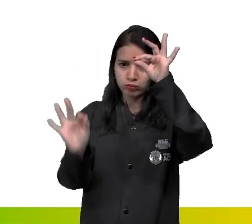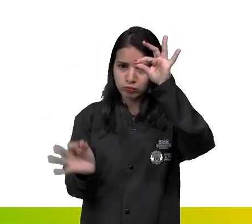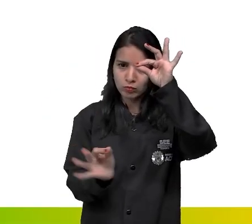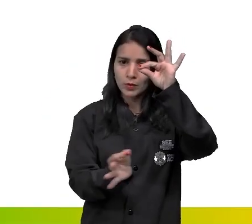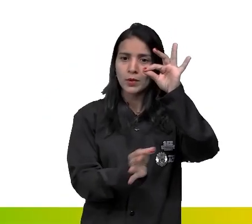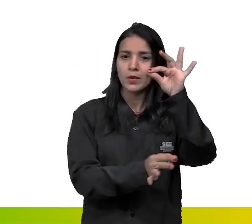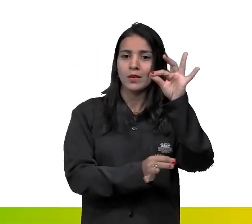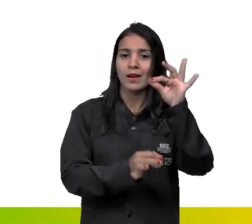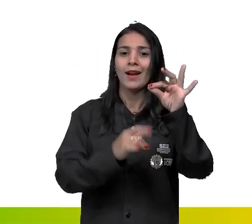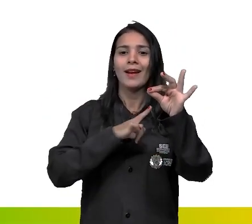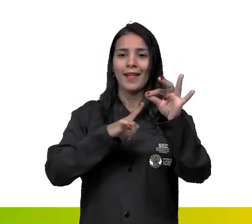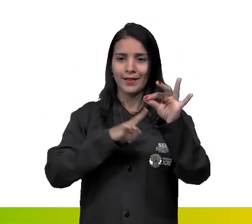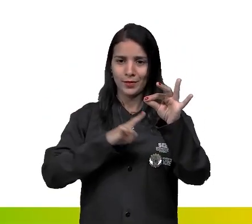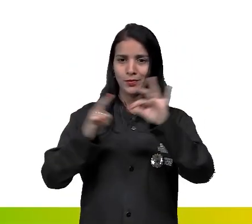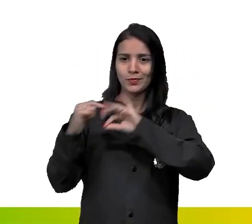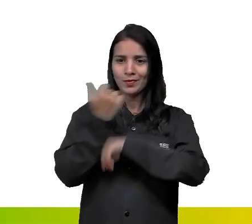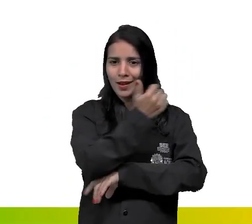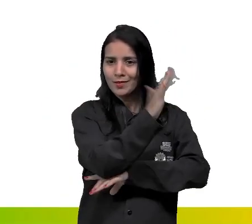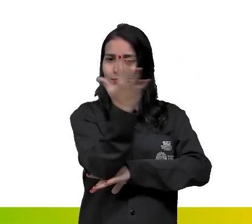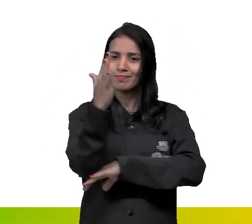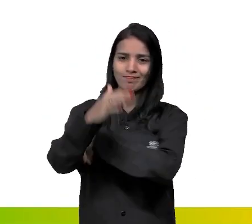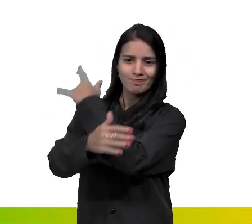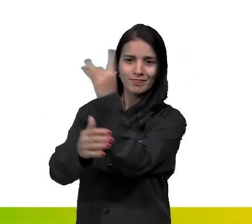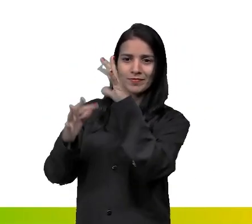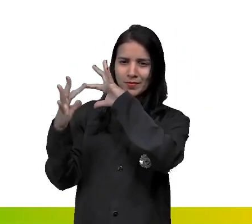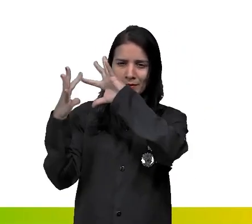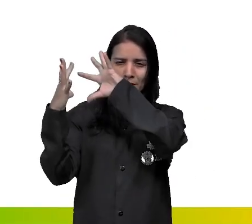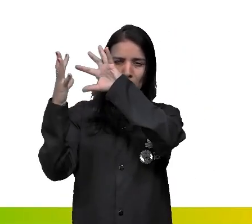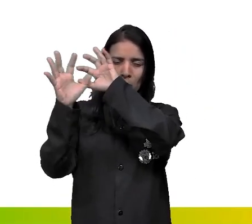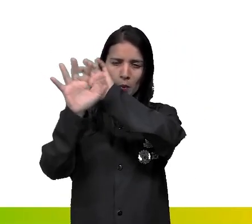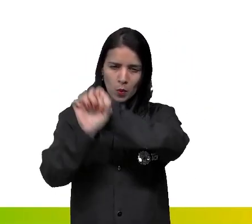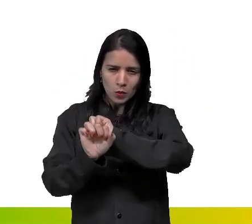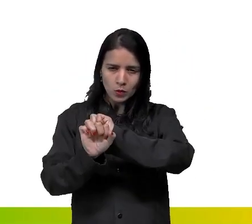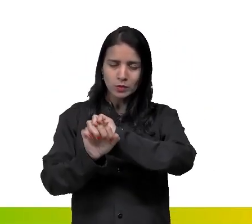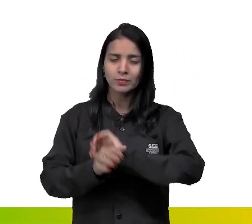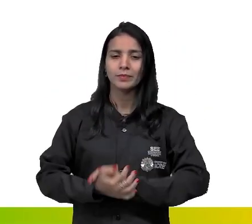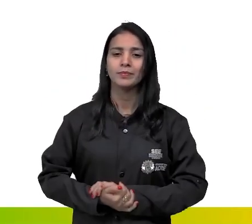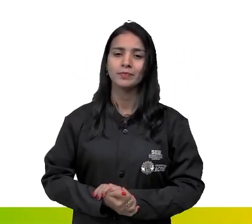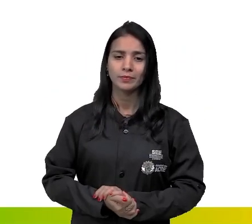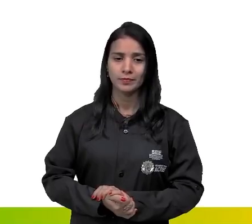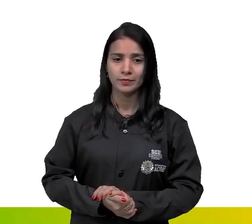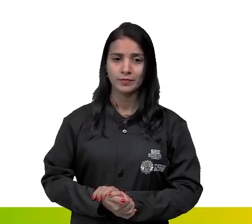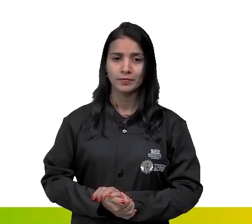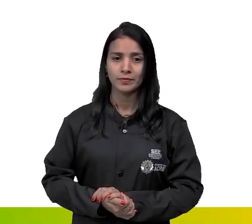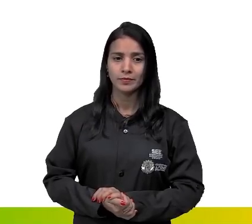Mata Atlântica, certo? Próximo bioma, a gente tem